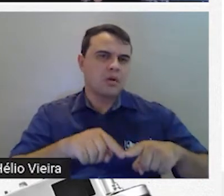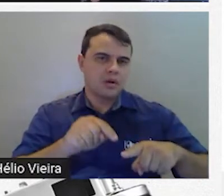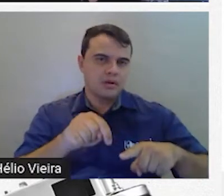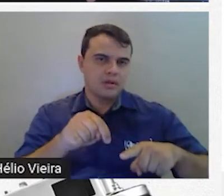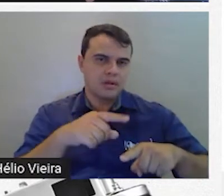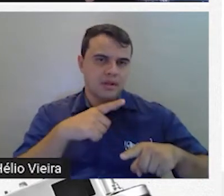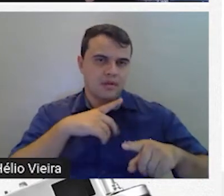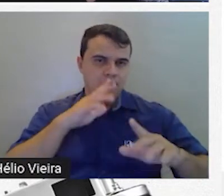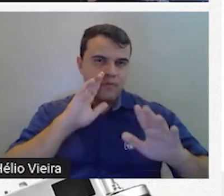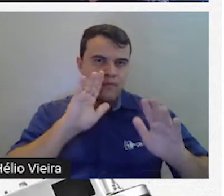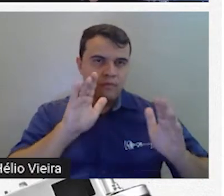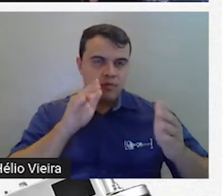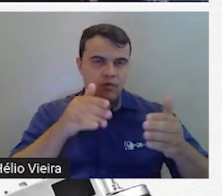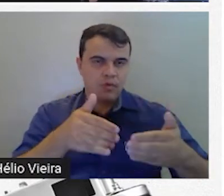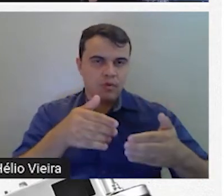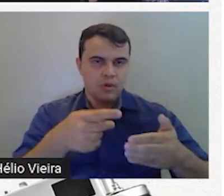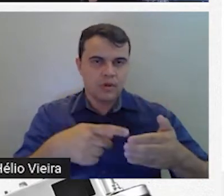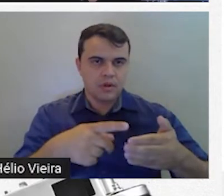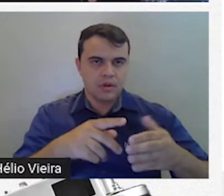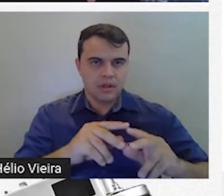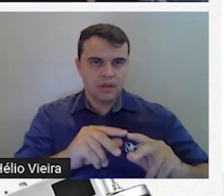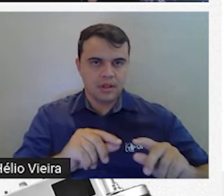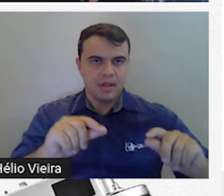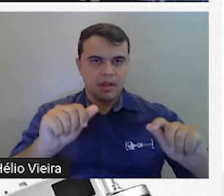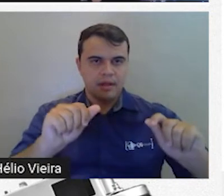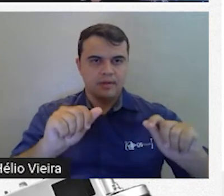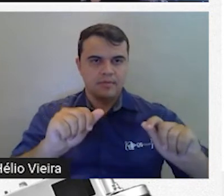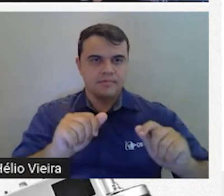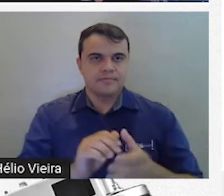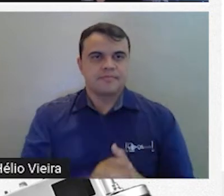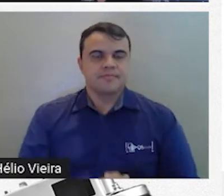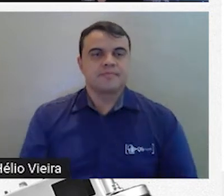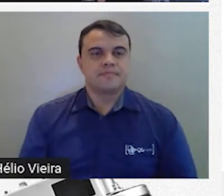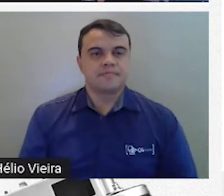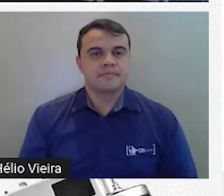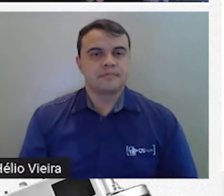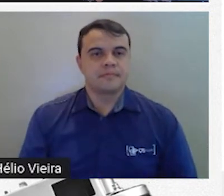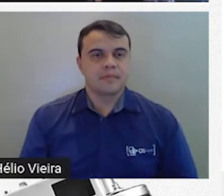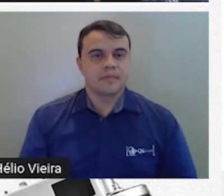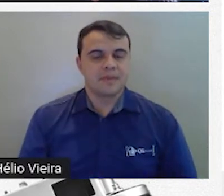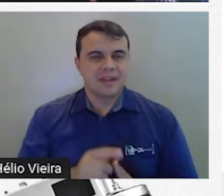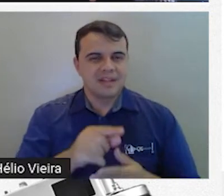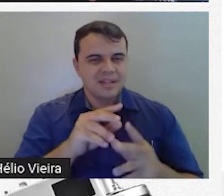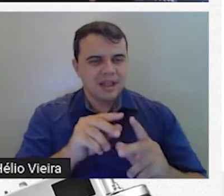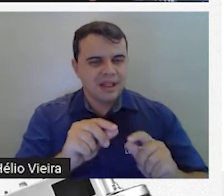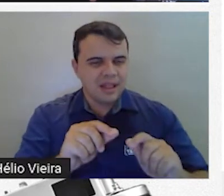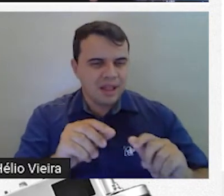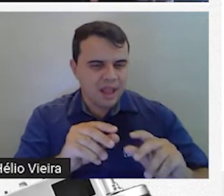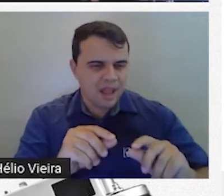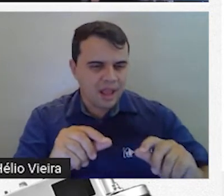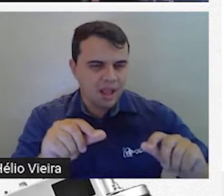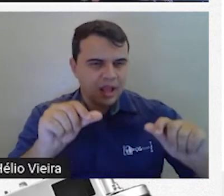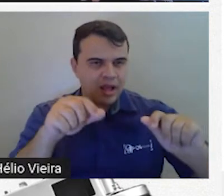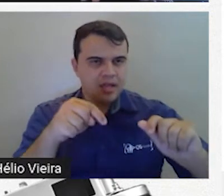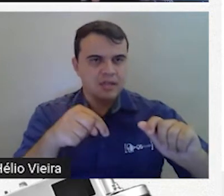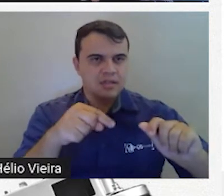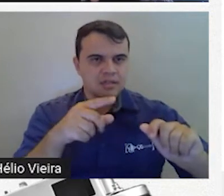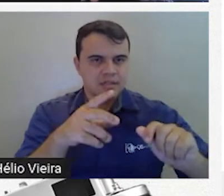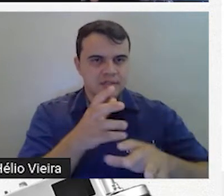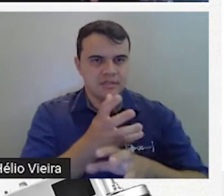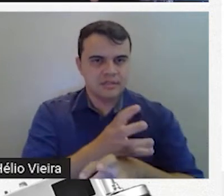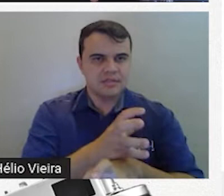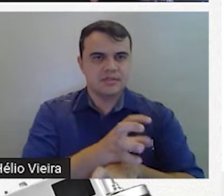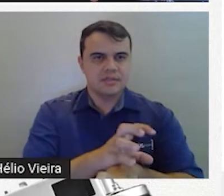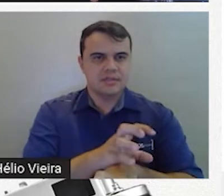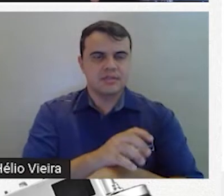de foco é a textura da terra. Vou botar aqui. Essa textura da terra seca,